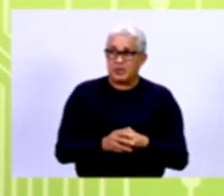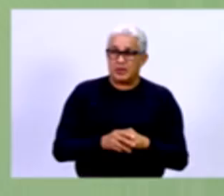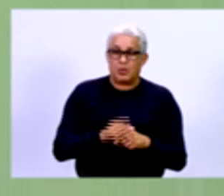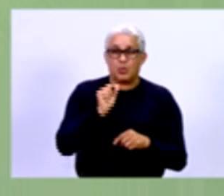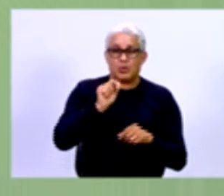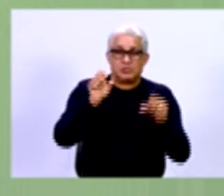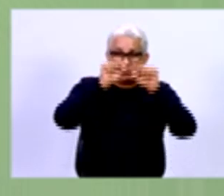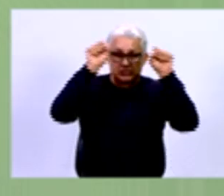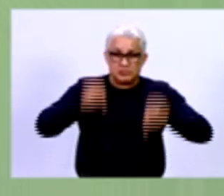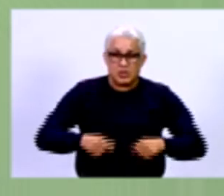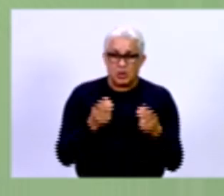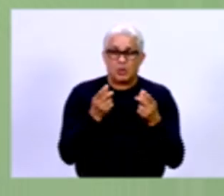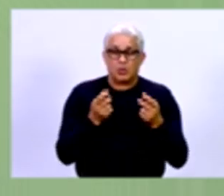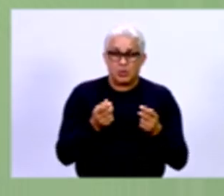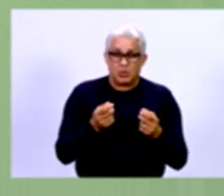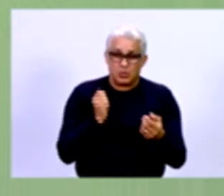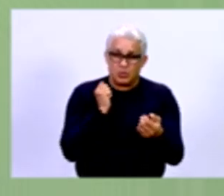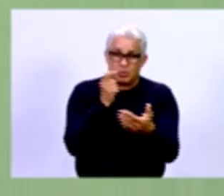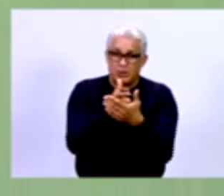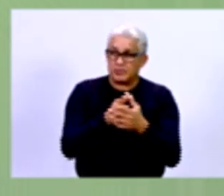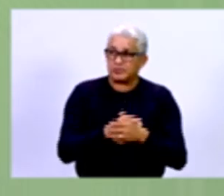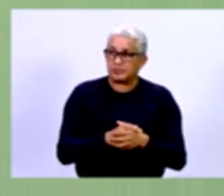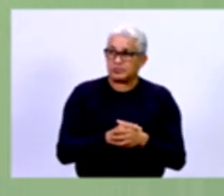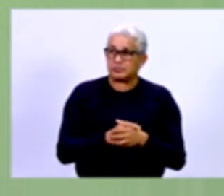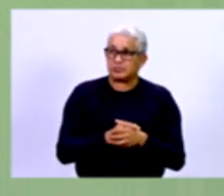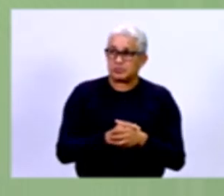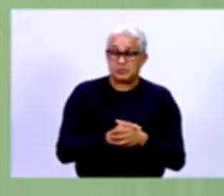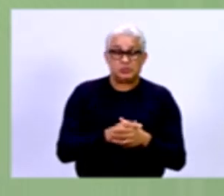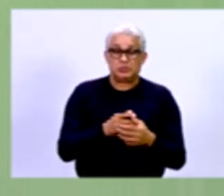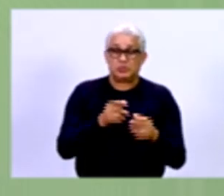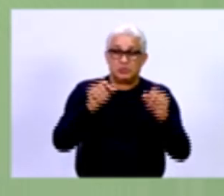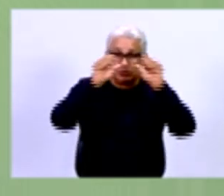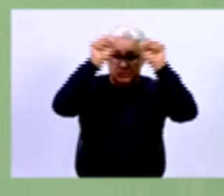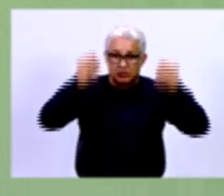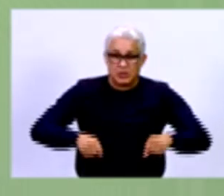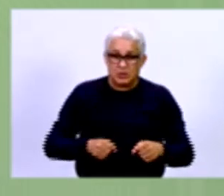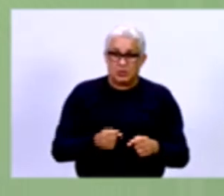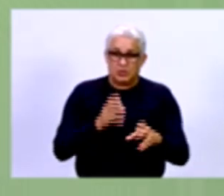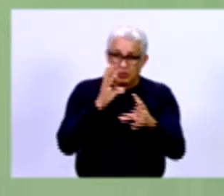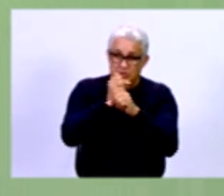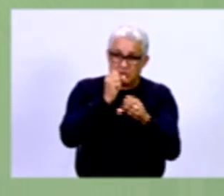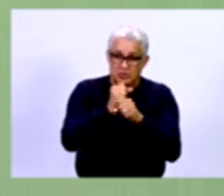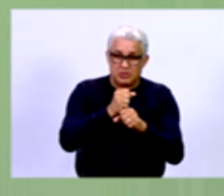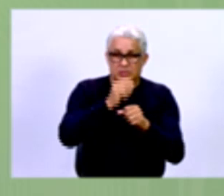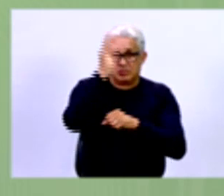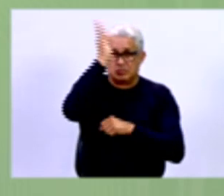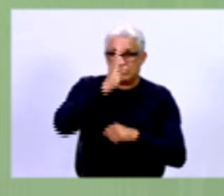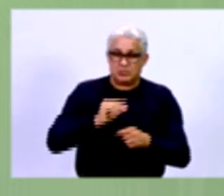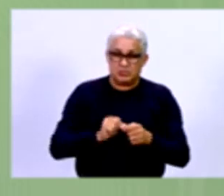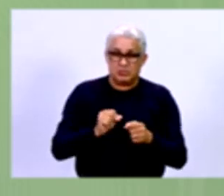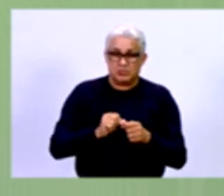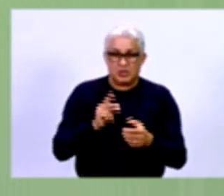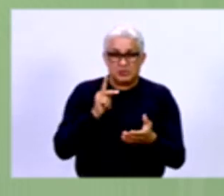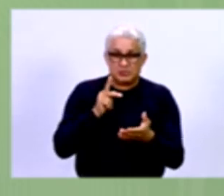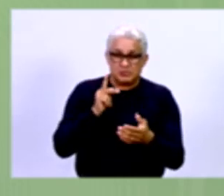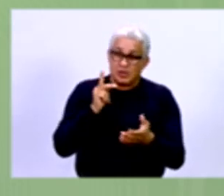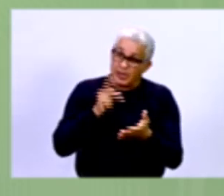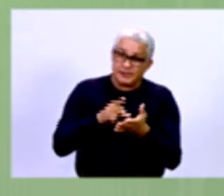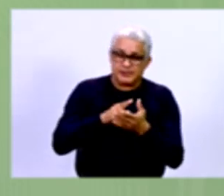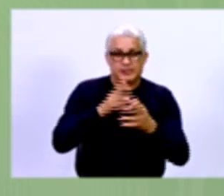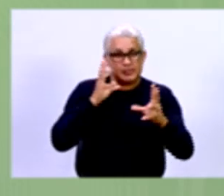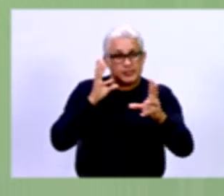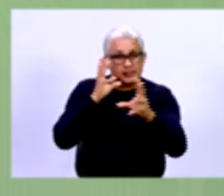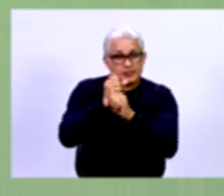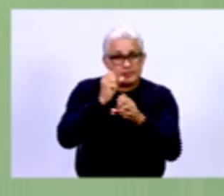que é o sistema de contas, do que o sistema de contas nacionais faz. Ele, na verdade, contabiliza